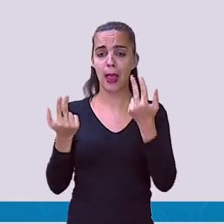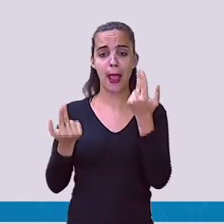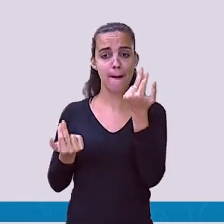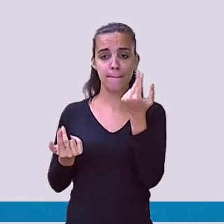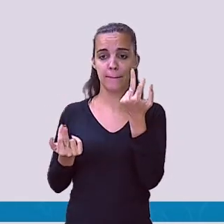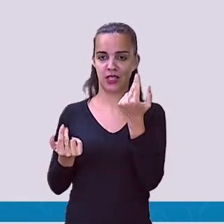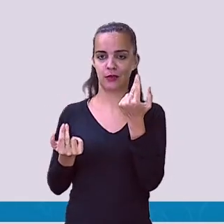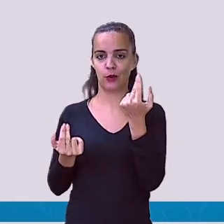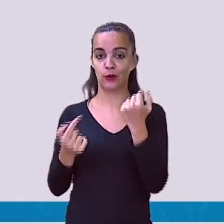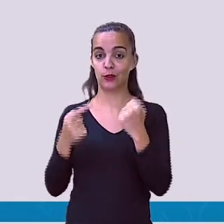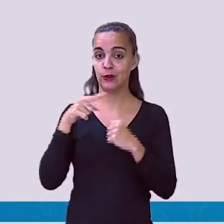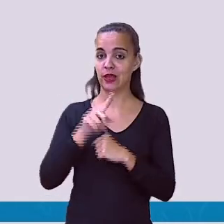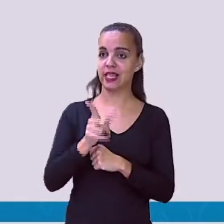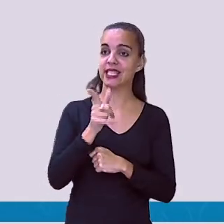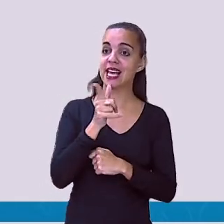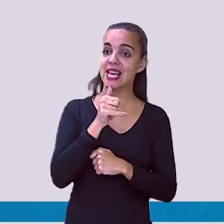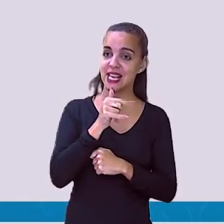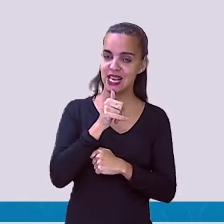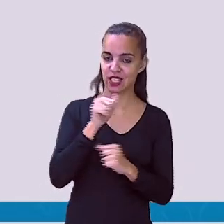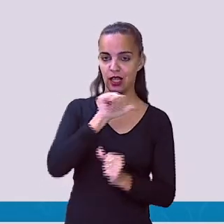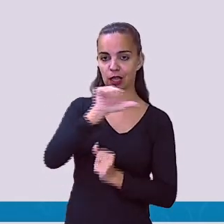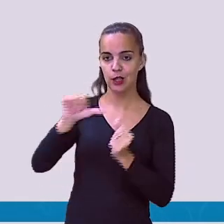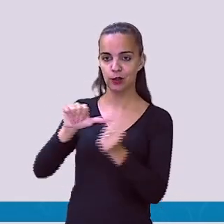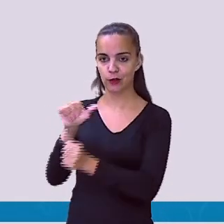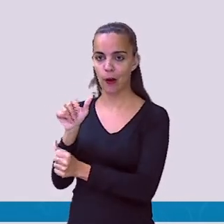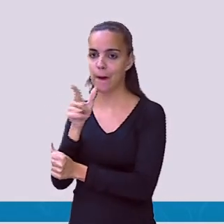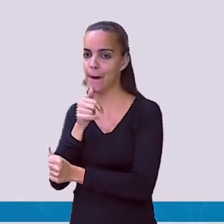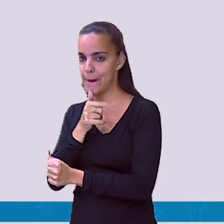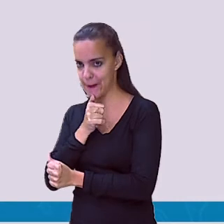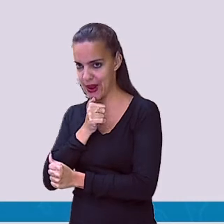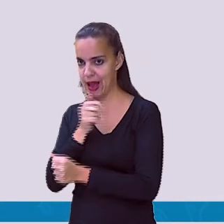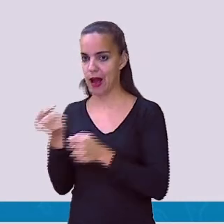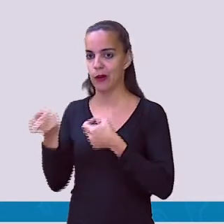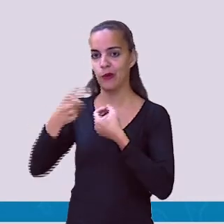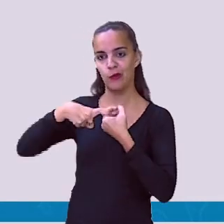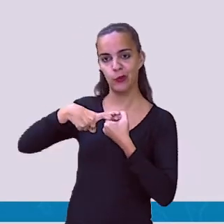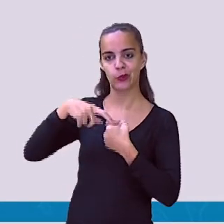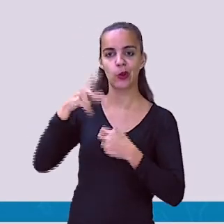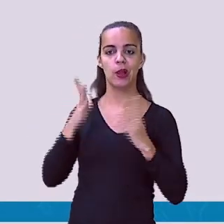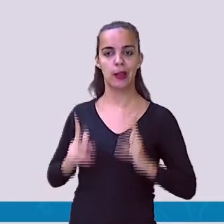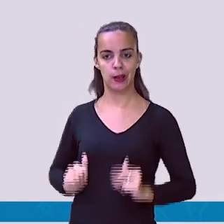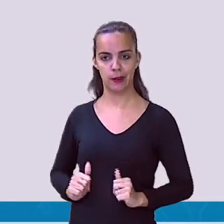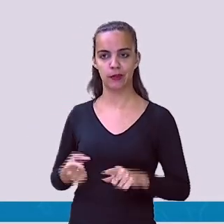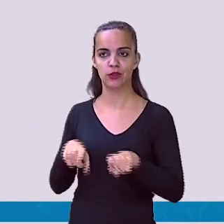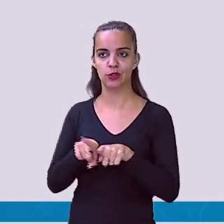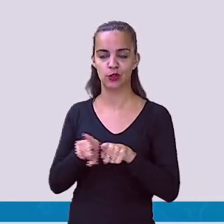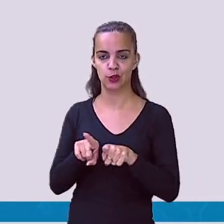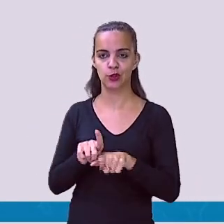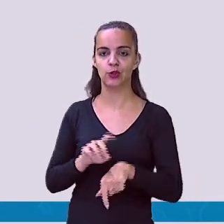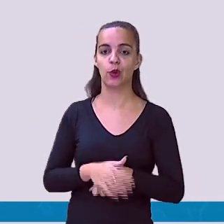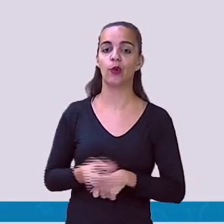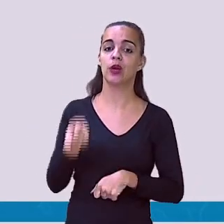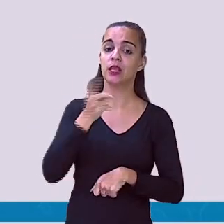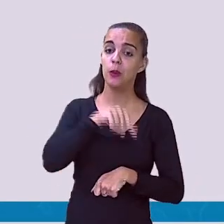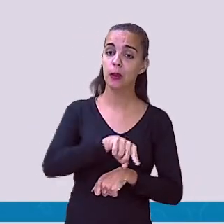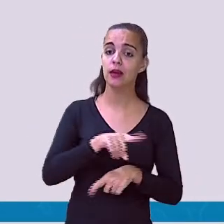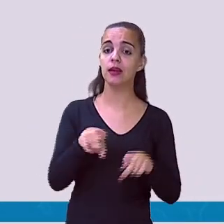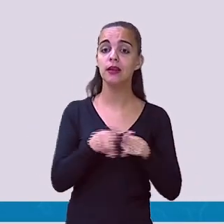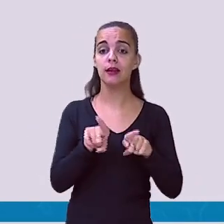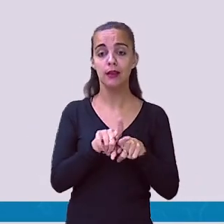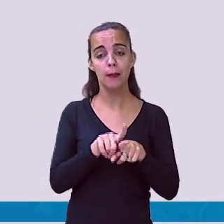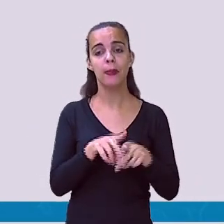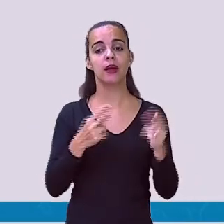no balão e a água foi recolhida no outro recipiente. Exatamente. Nós